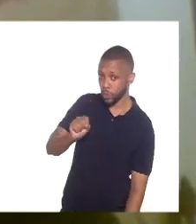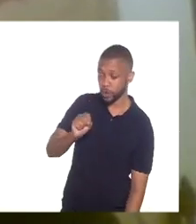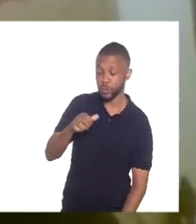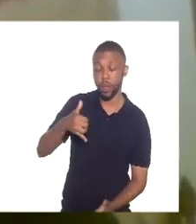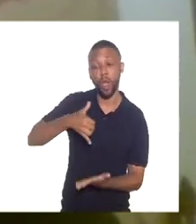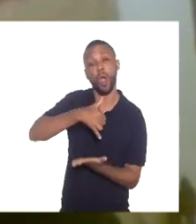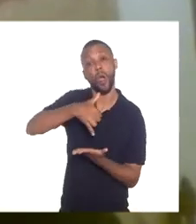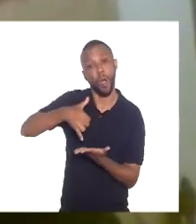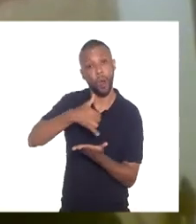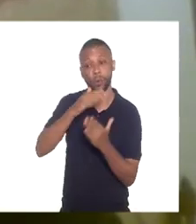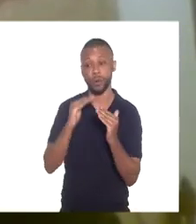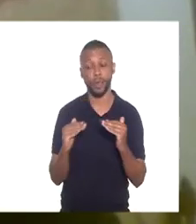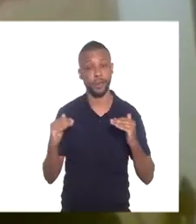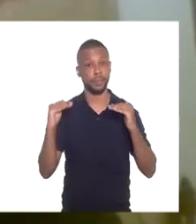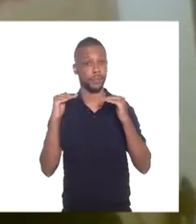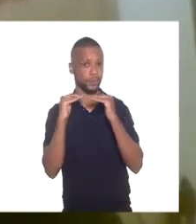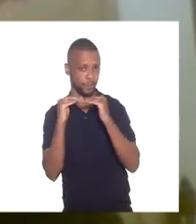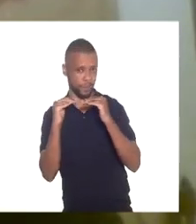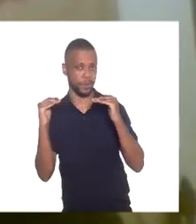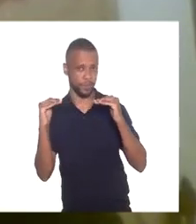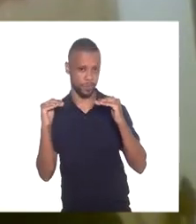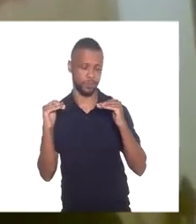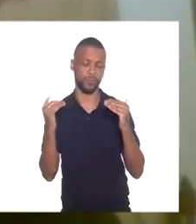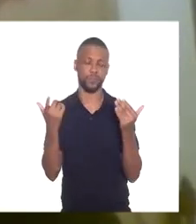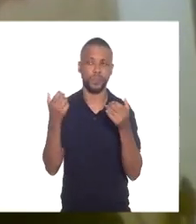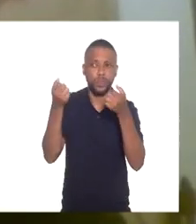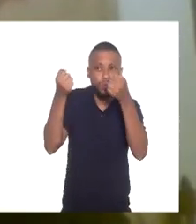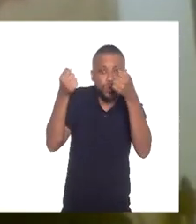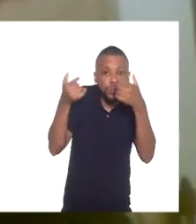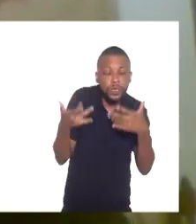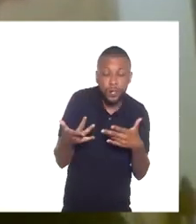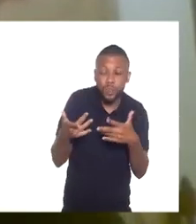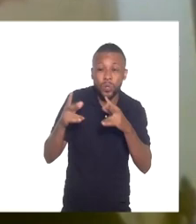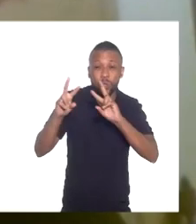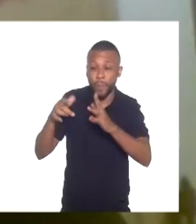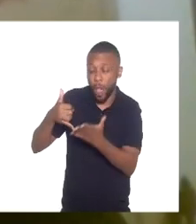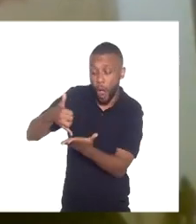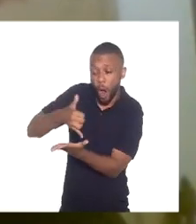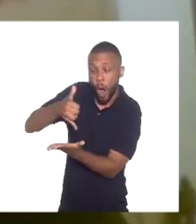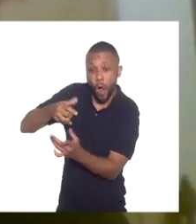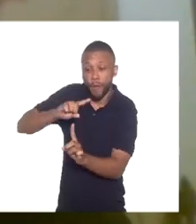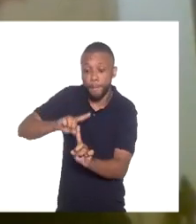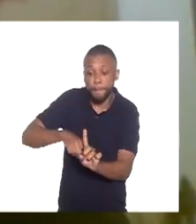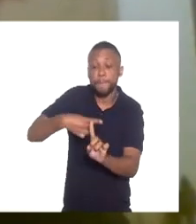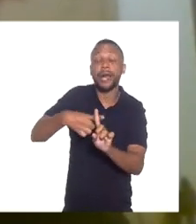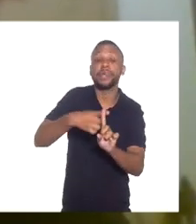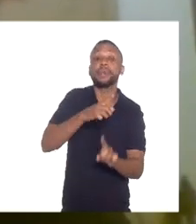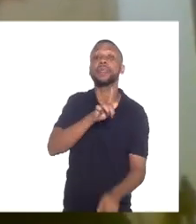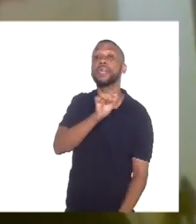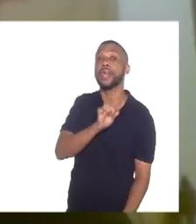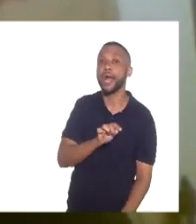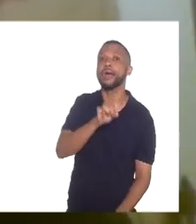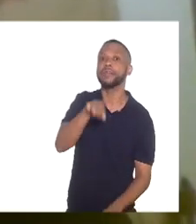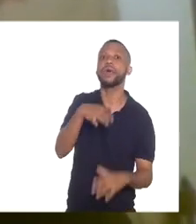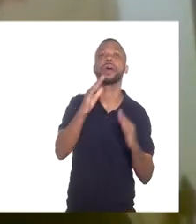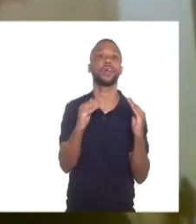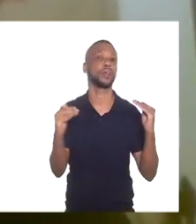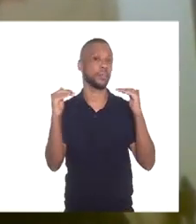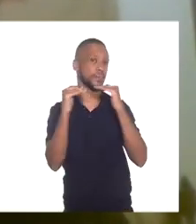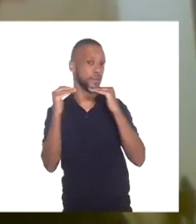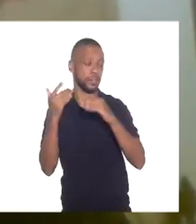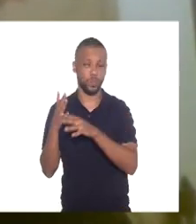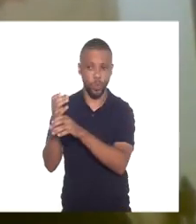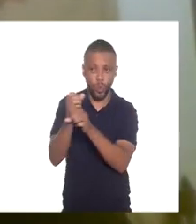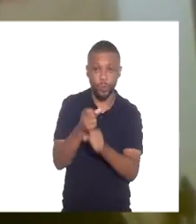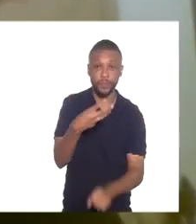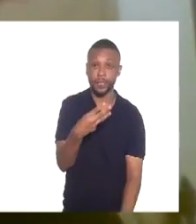equivalente, eu estou falando de óleo mais gás. E nós estamos aí com cerca de 3 milhões de